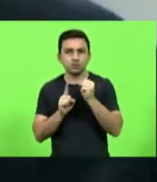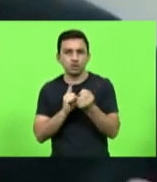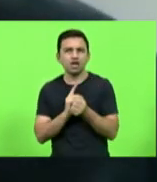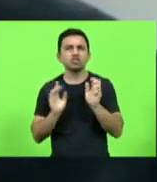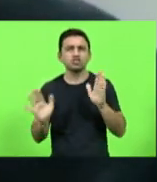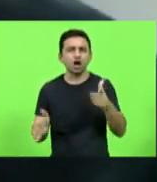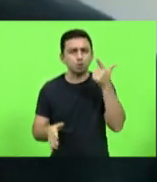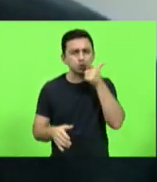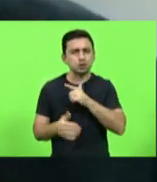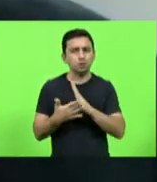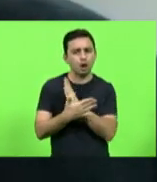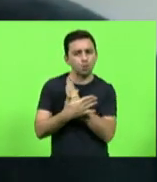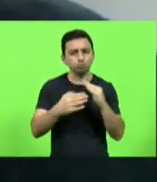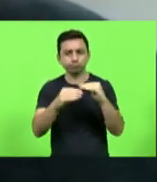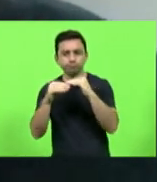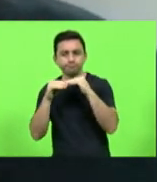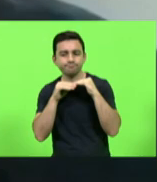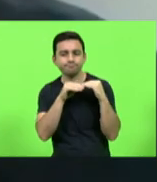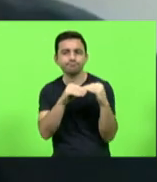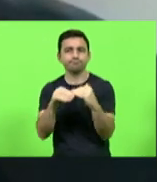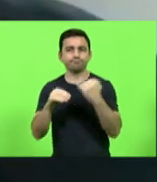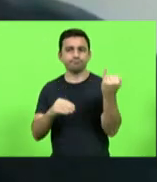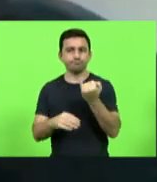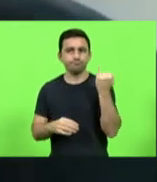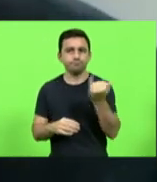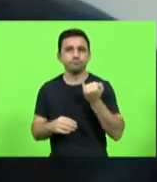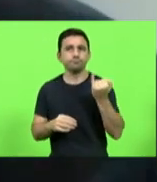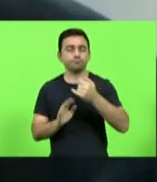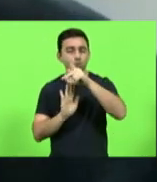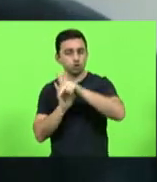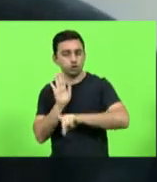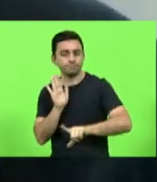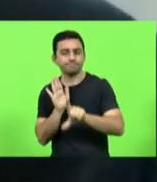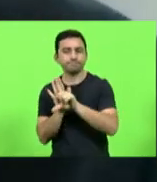consenso de quão importante é esse projeto de lei.